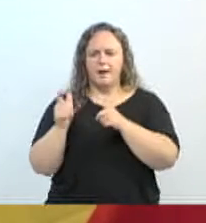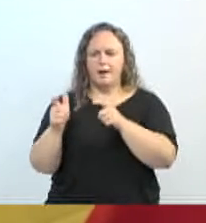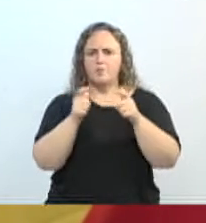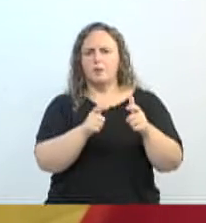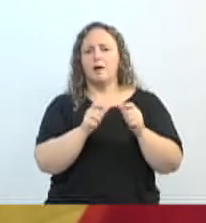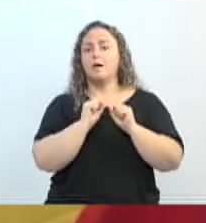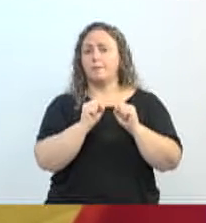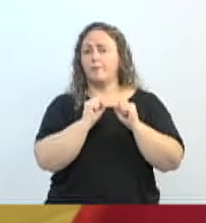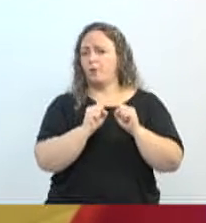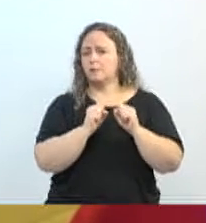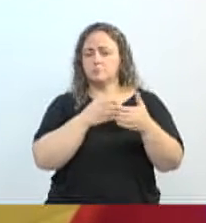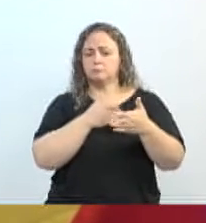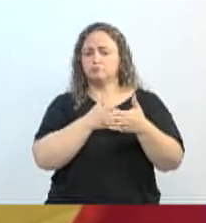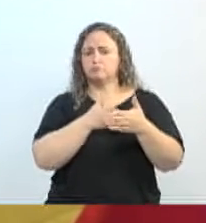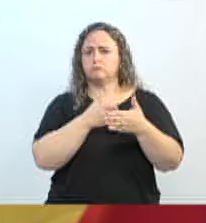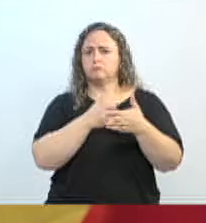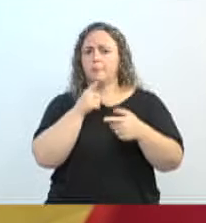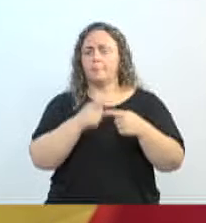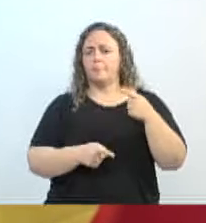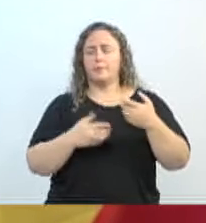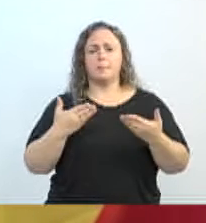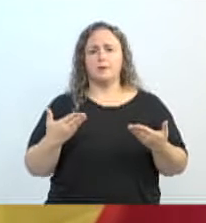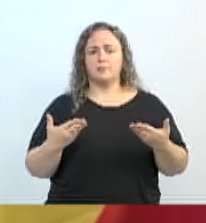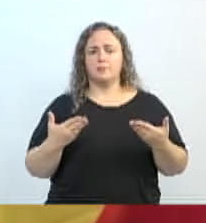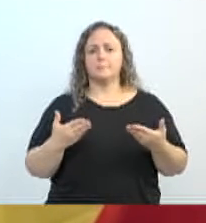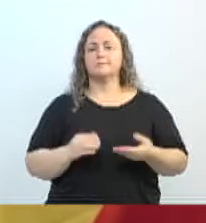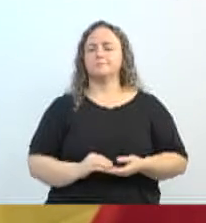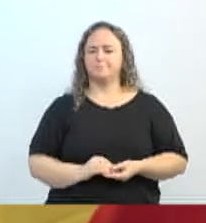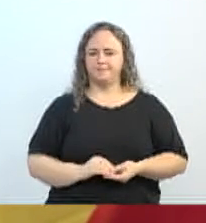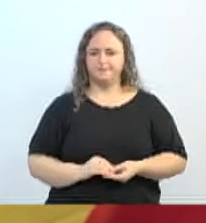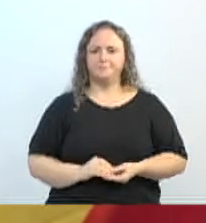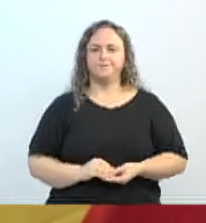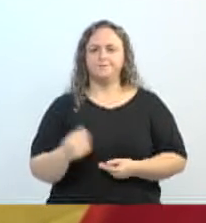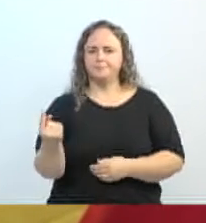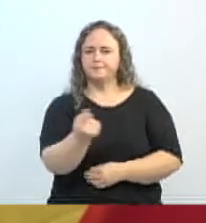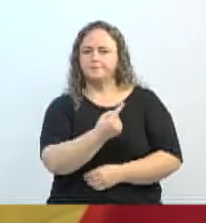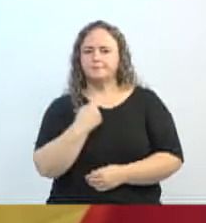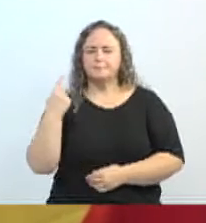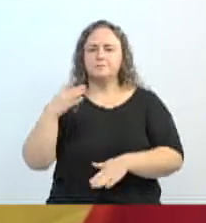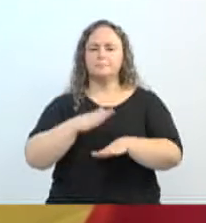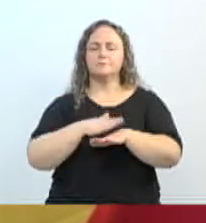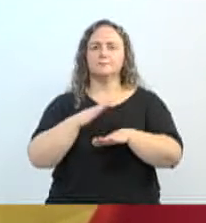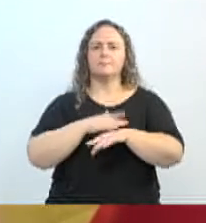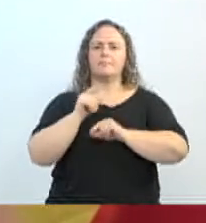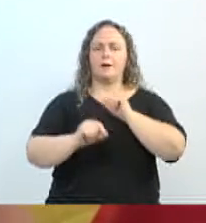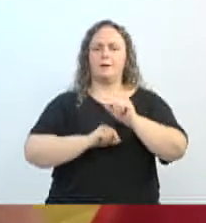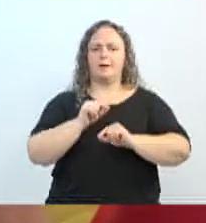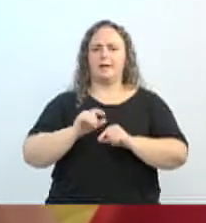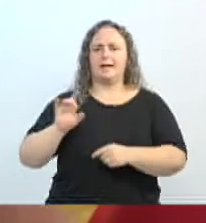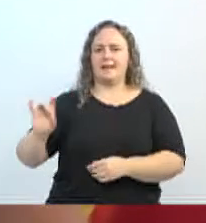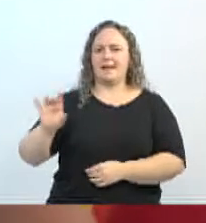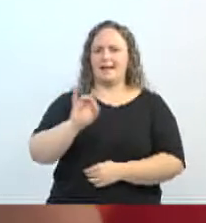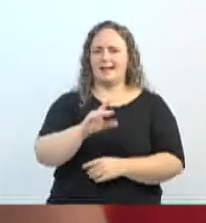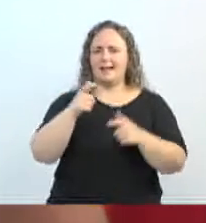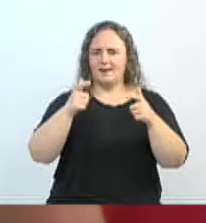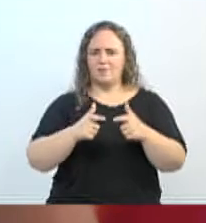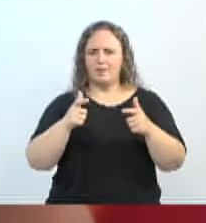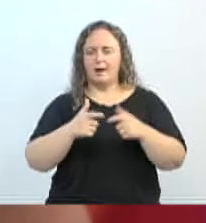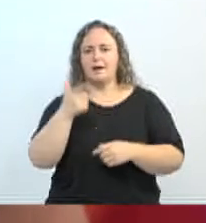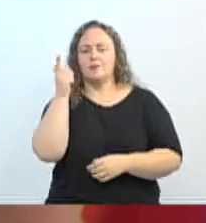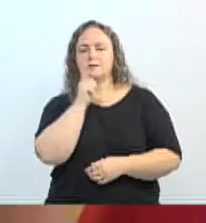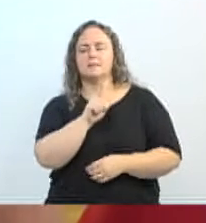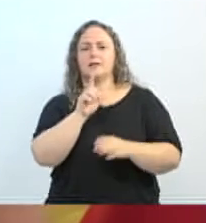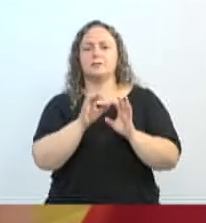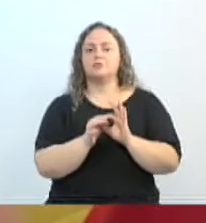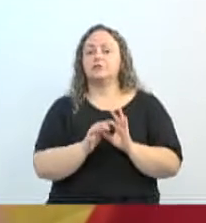estabelecimento. A gente prioriza a livre iniciativa dos estabelecimentos de oferecerem uma condição de diferencial.